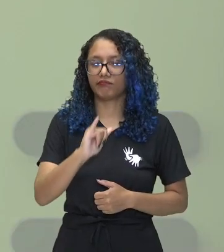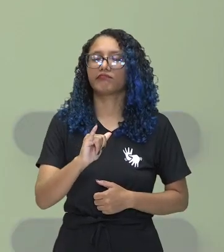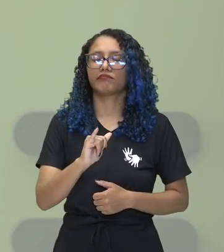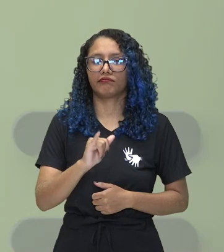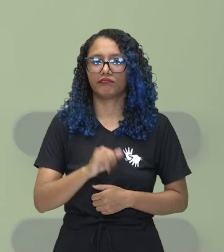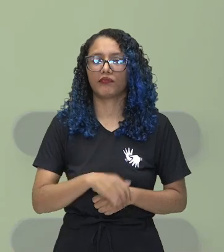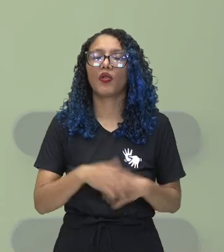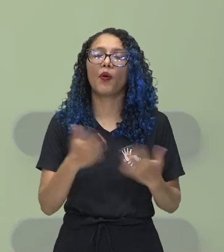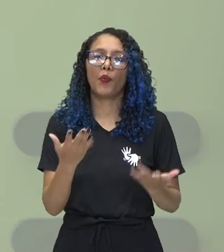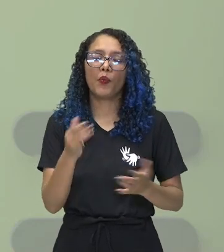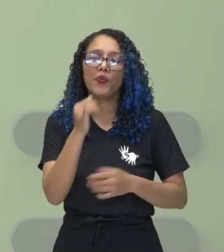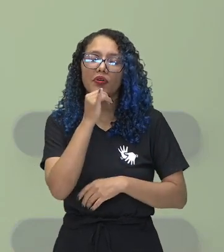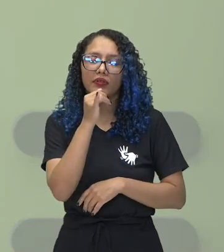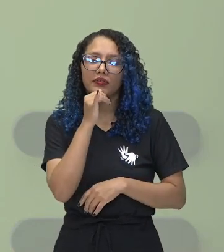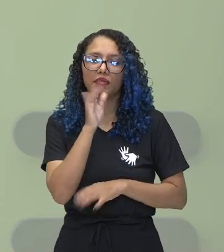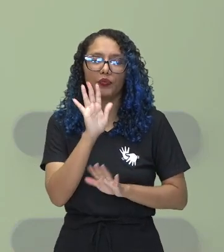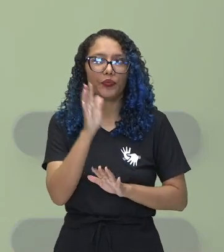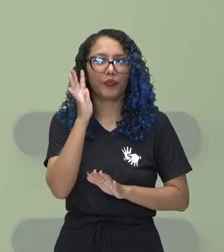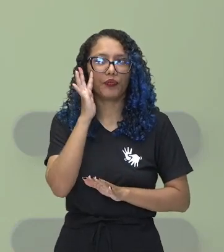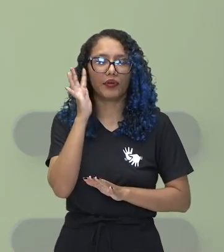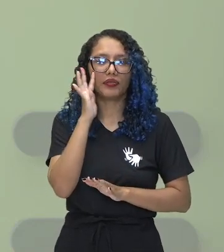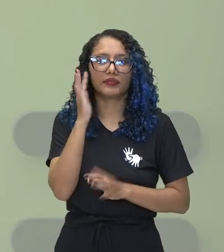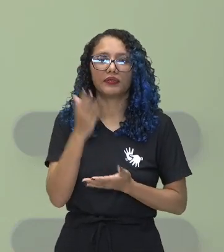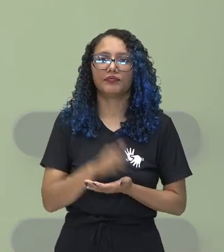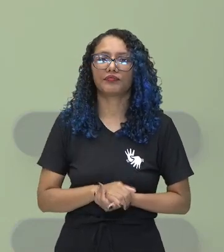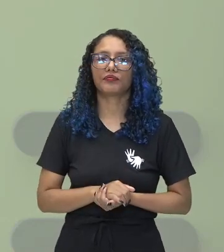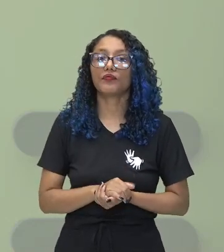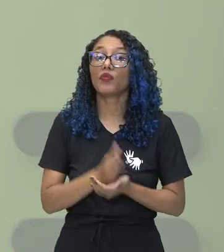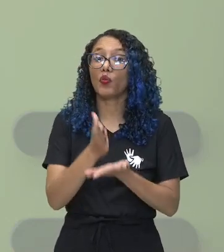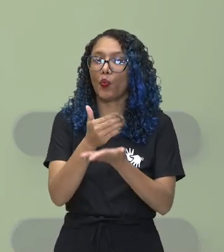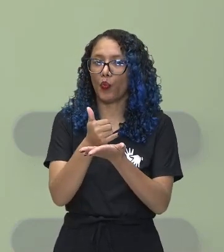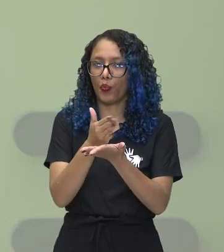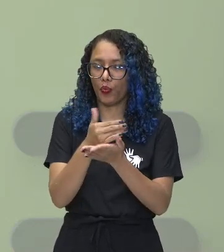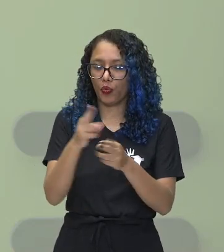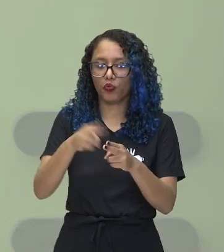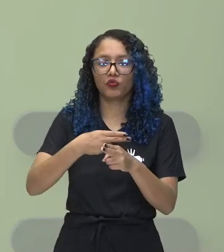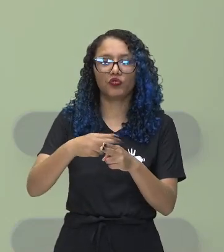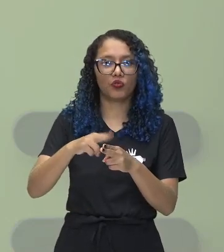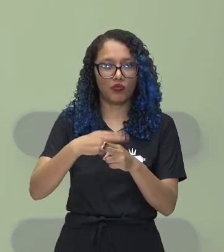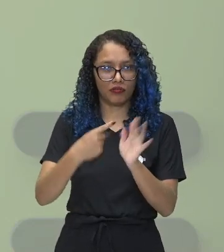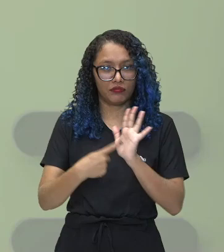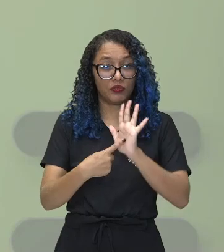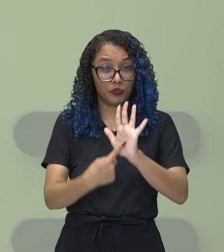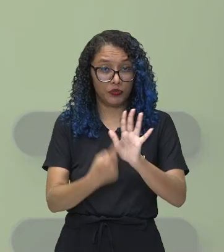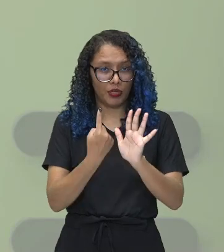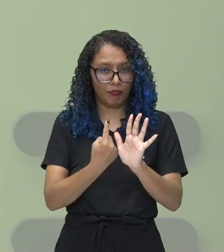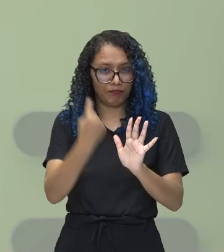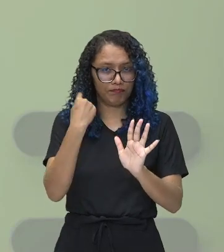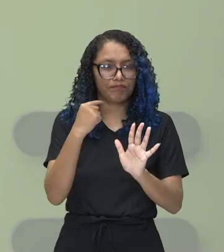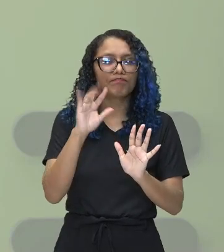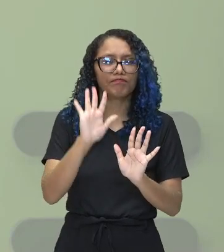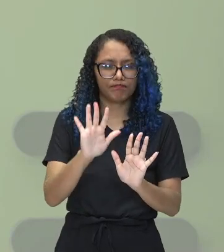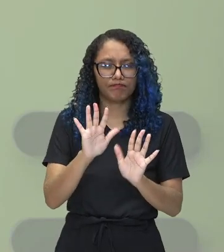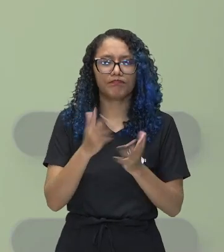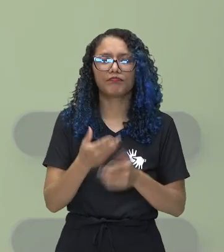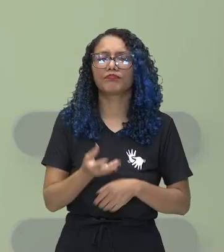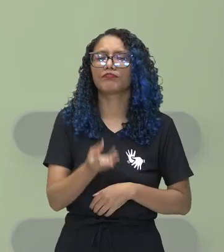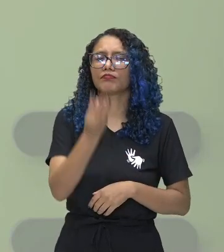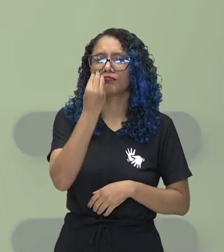vamos imaginar aqui aquele bolo de chocolate que a gente viu no VT, né? Você vai começar a mastigar